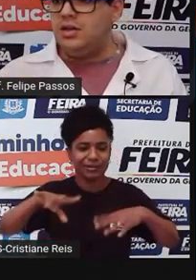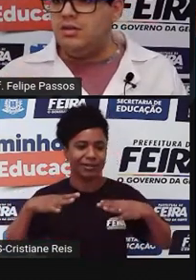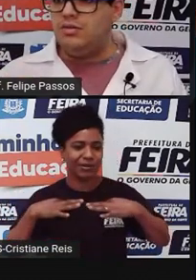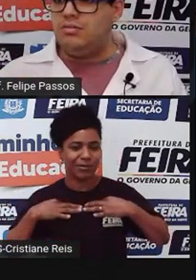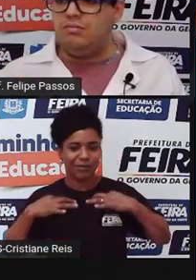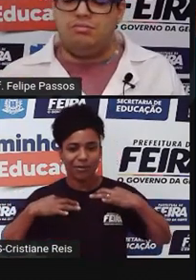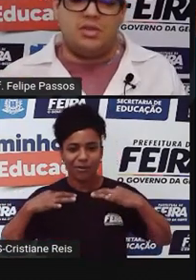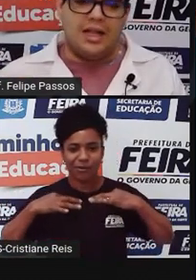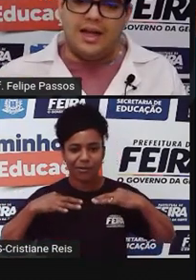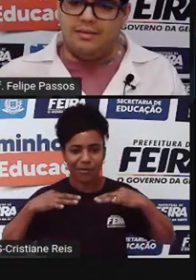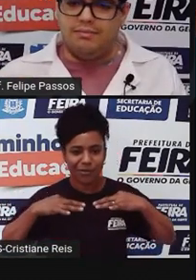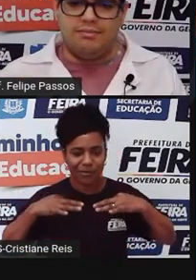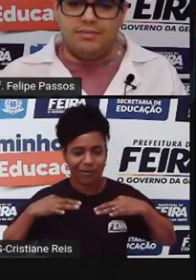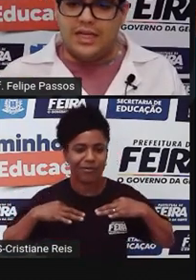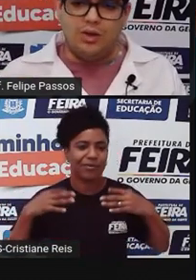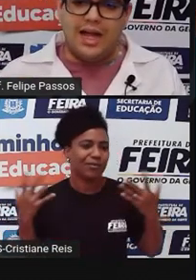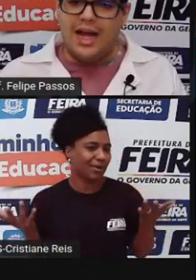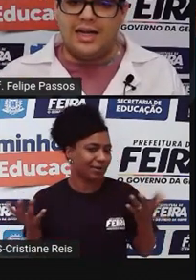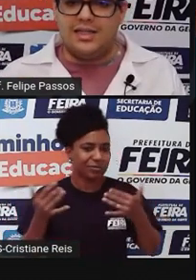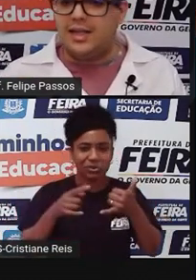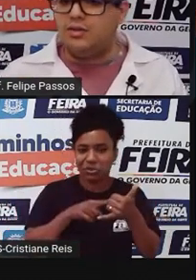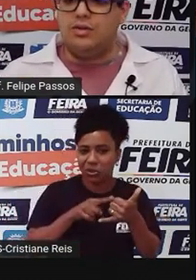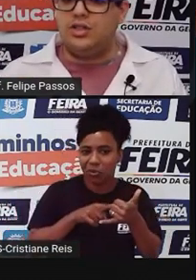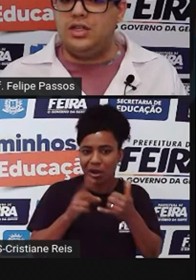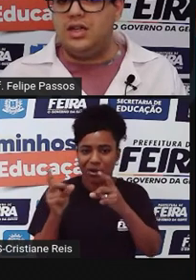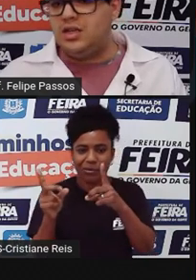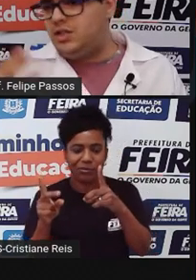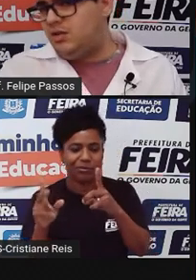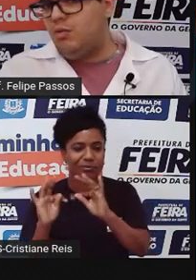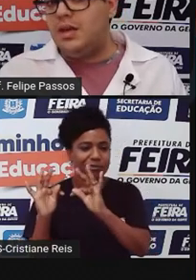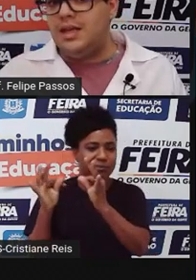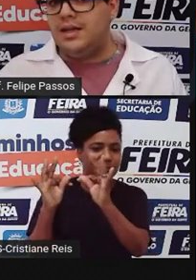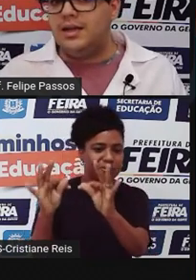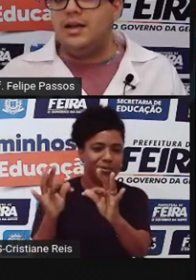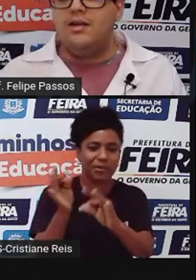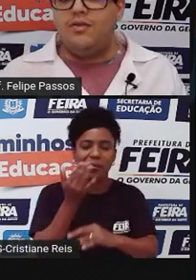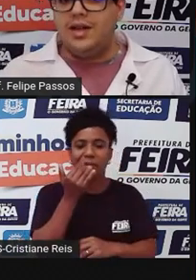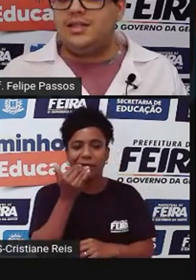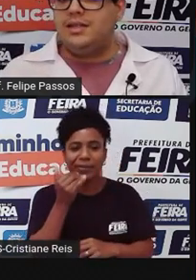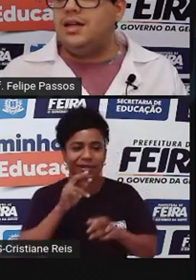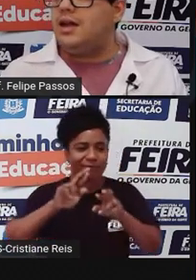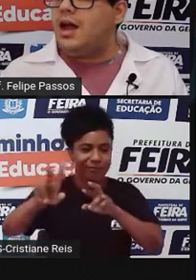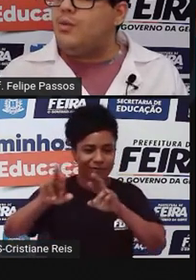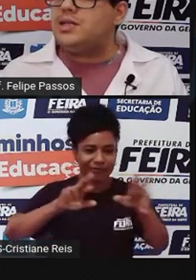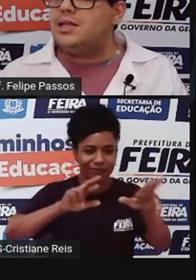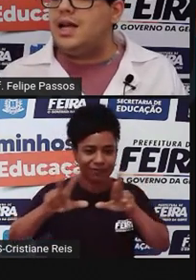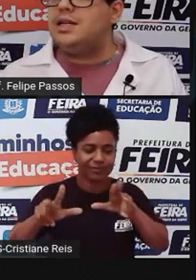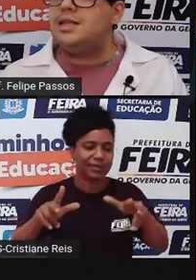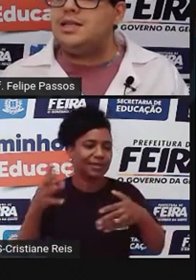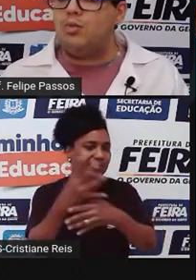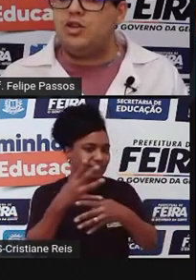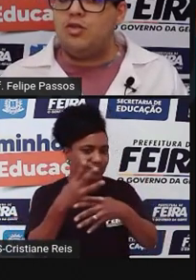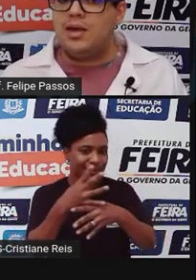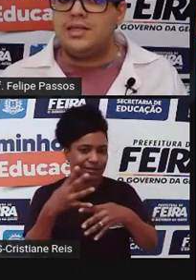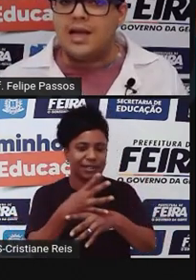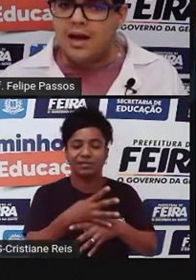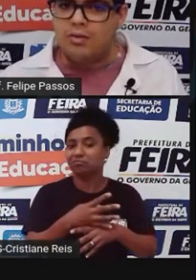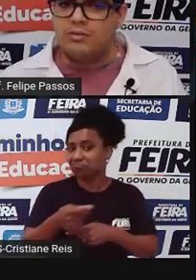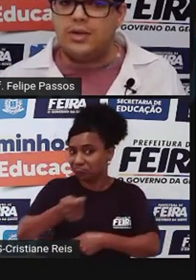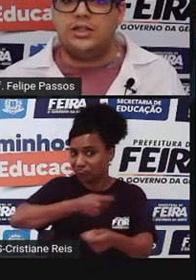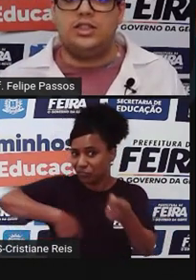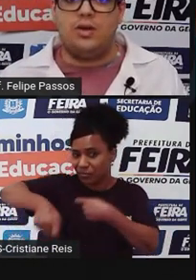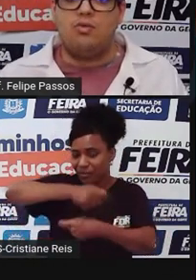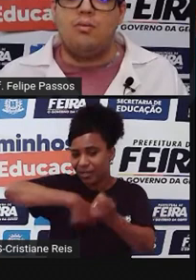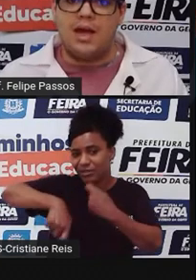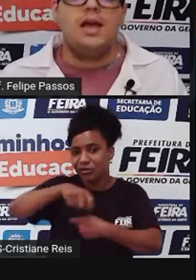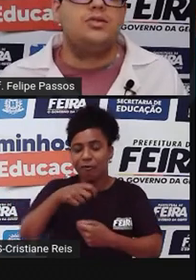de sei lá celulares a tecnologia de comida Feira de Santana é uma cidade essencialmente comercial